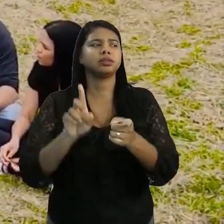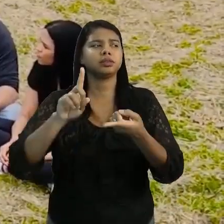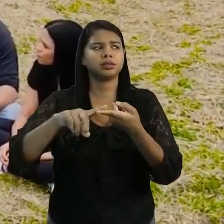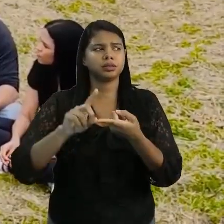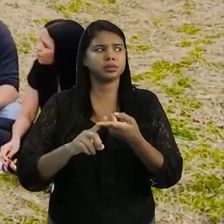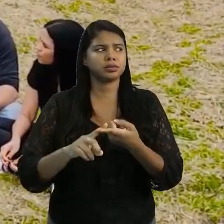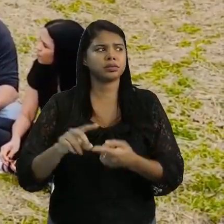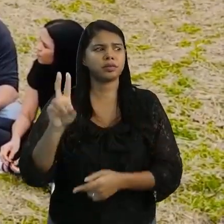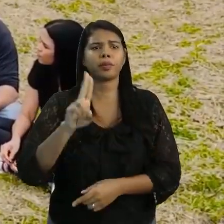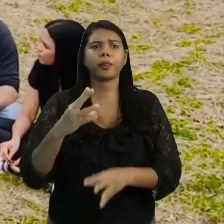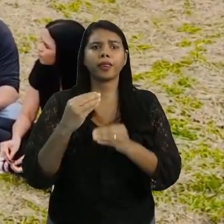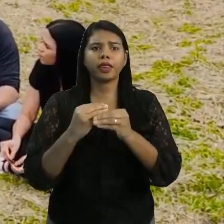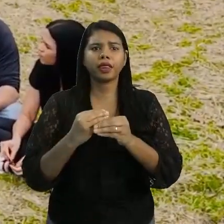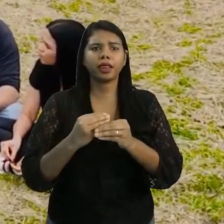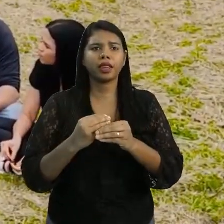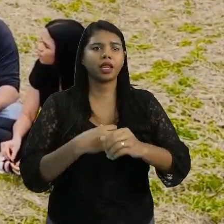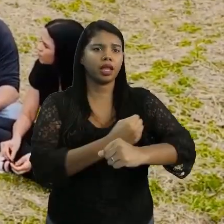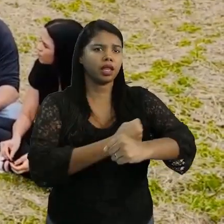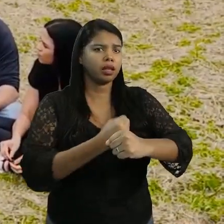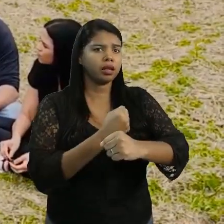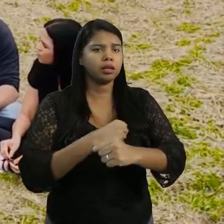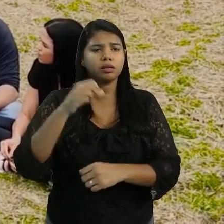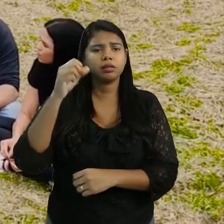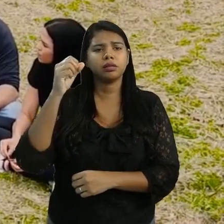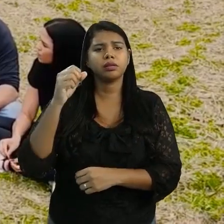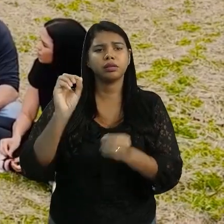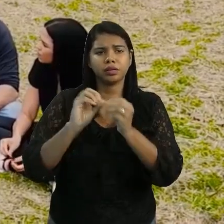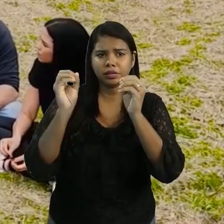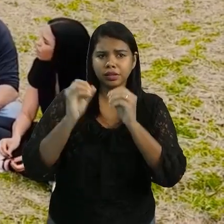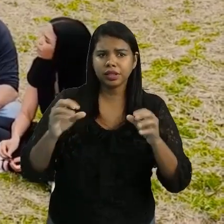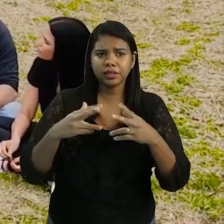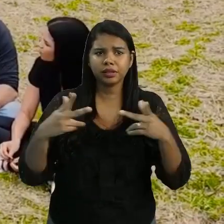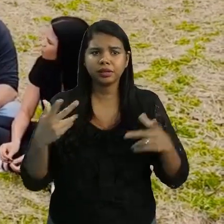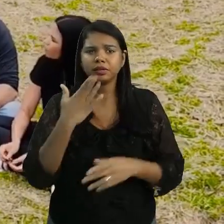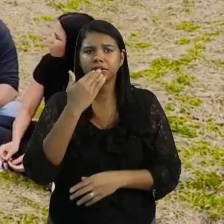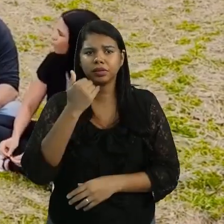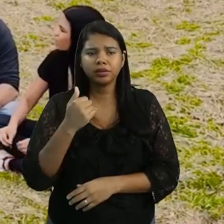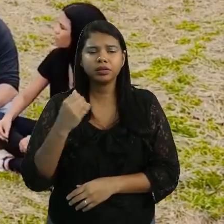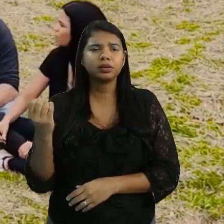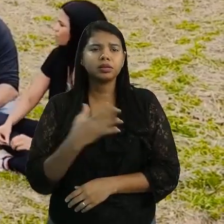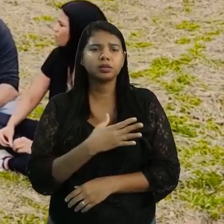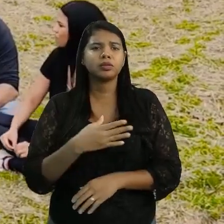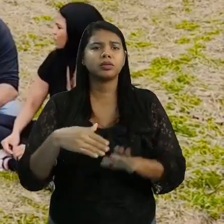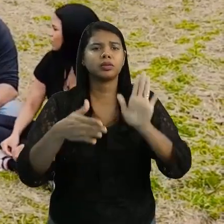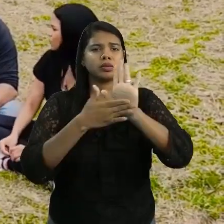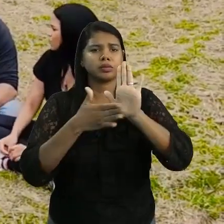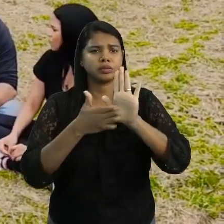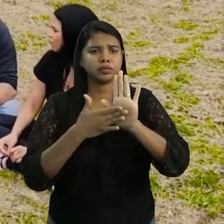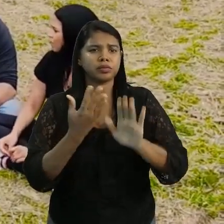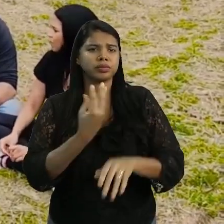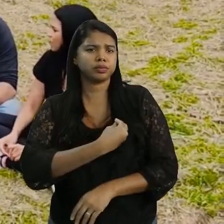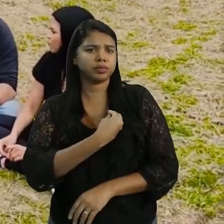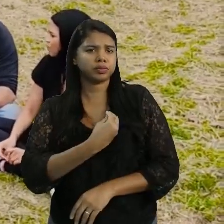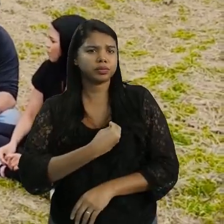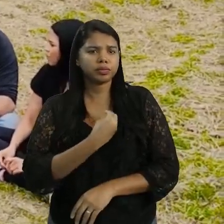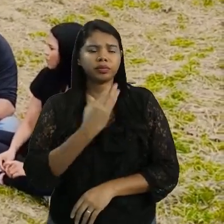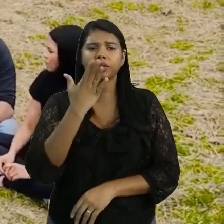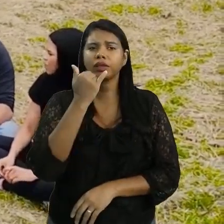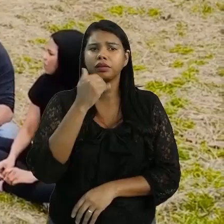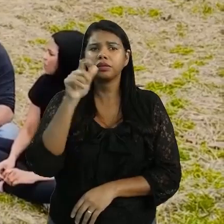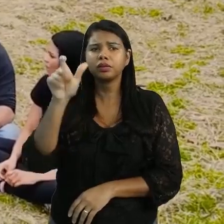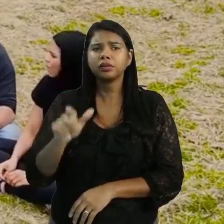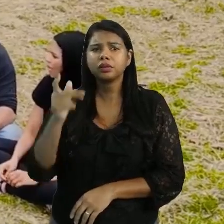processo onde a gente põe o alimento, joga folhas secas ou serragem e daí sempre fica virando para no futuro aquilo se